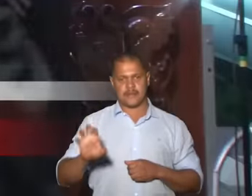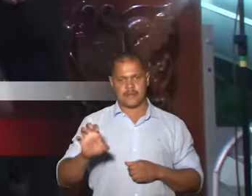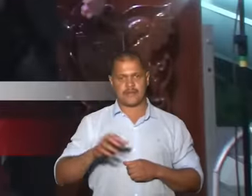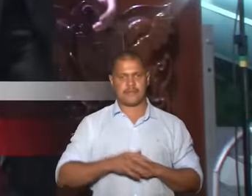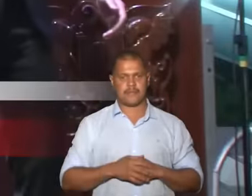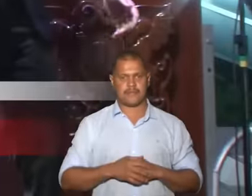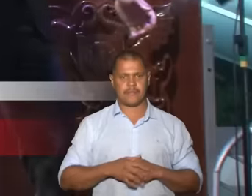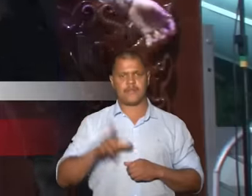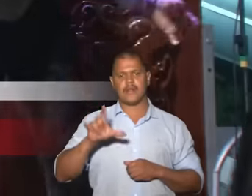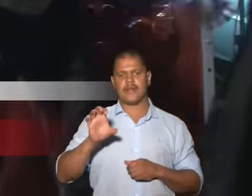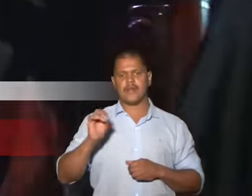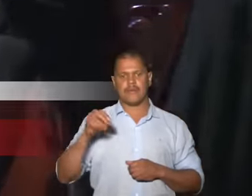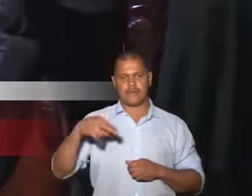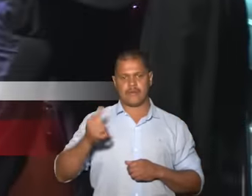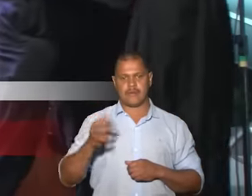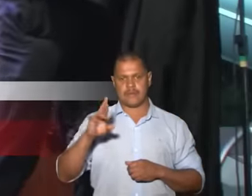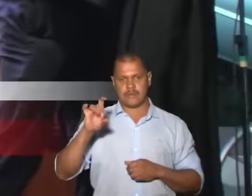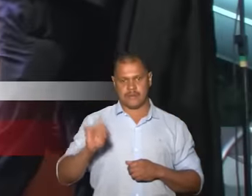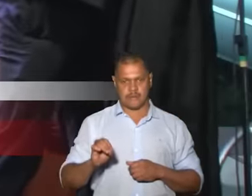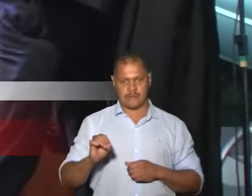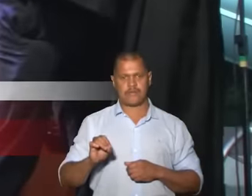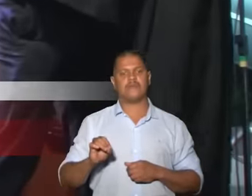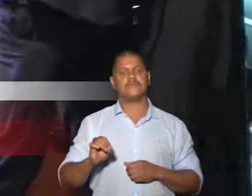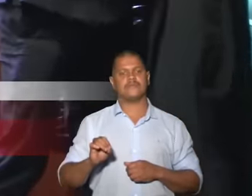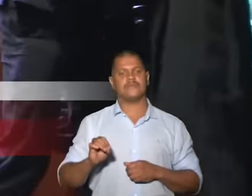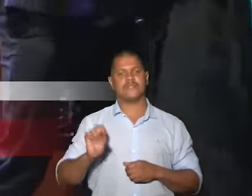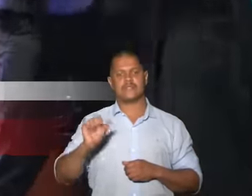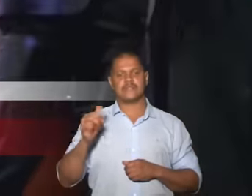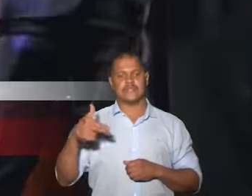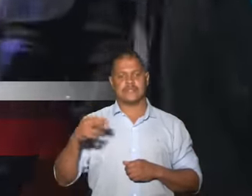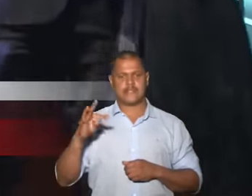Renato Jerônimo dos Santos,